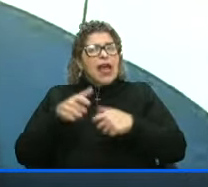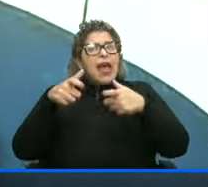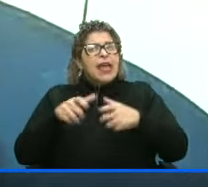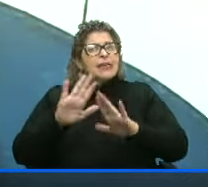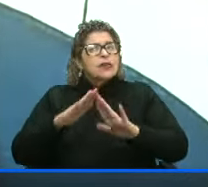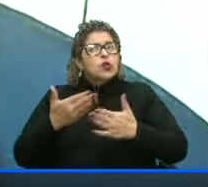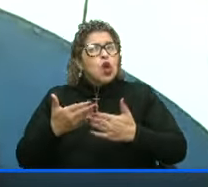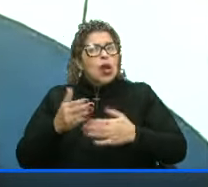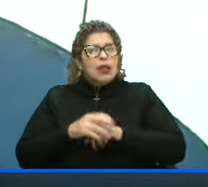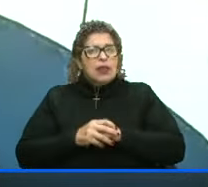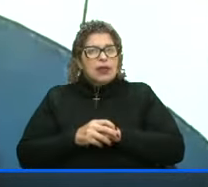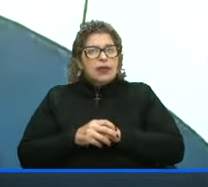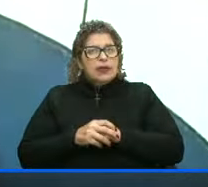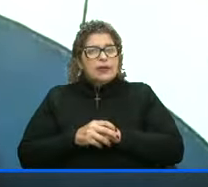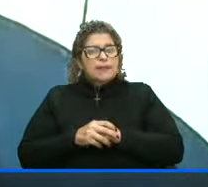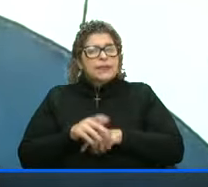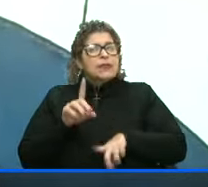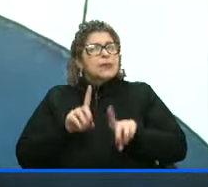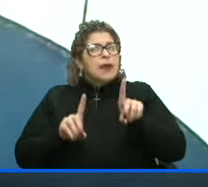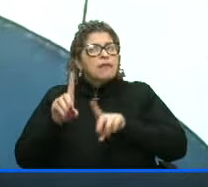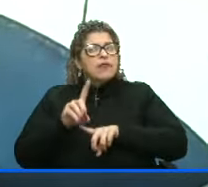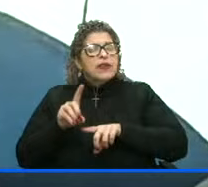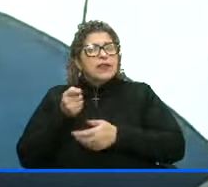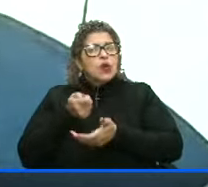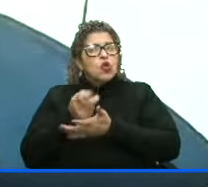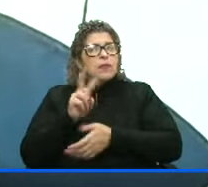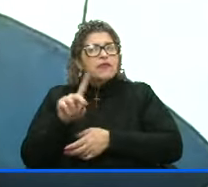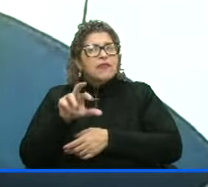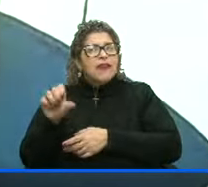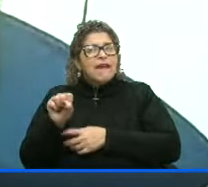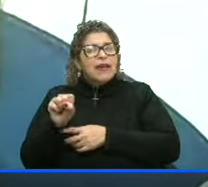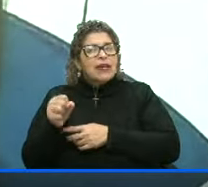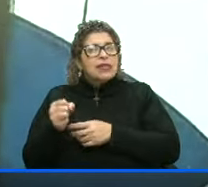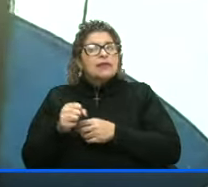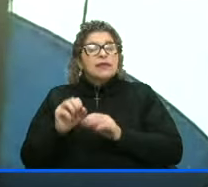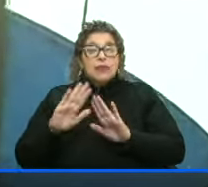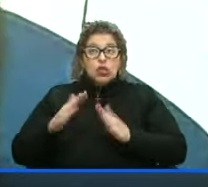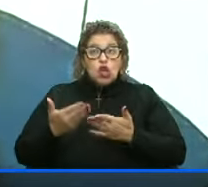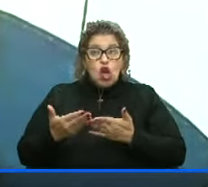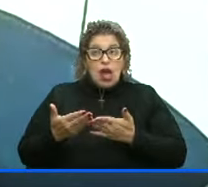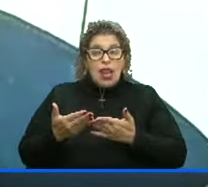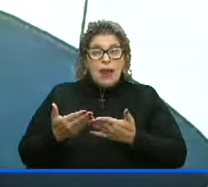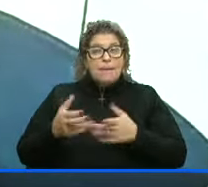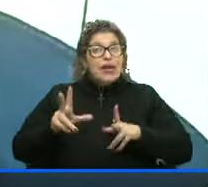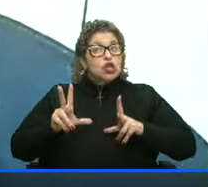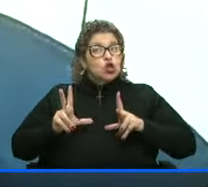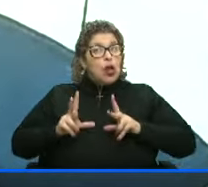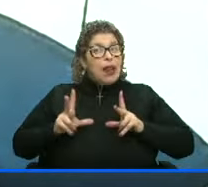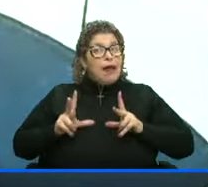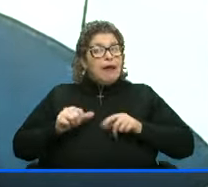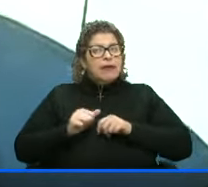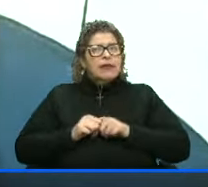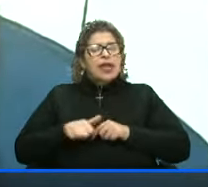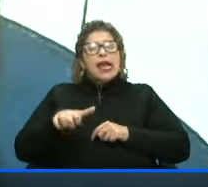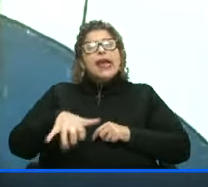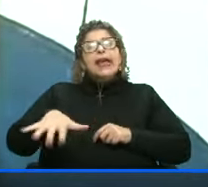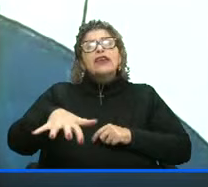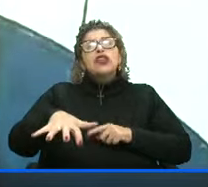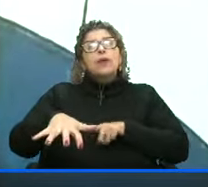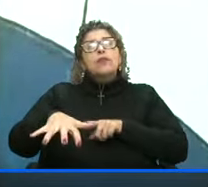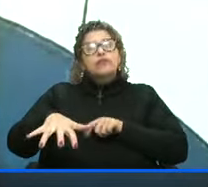que provavelmente a compra de vagas seja numa escola particular, essa escola, ela está em que